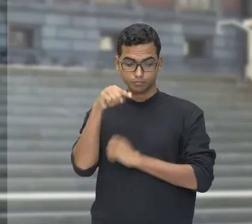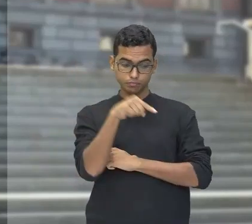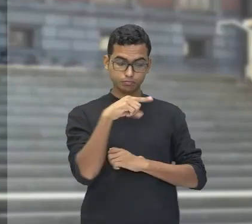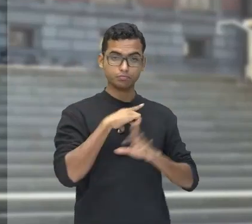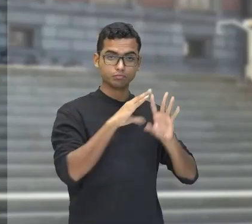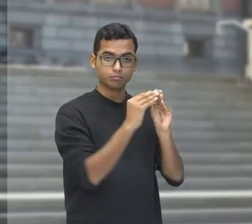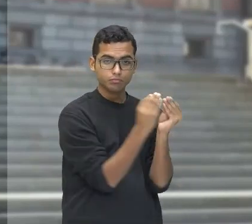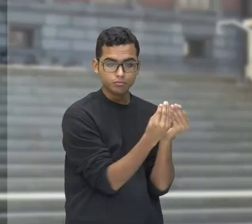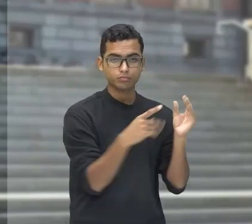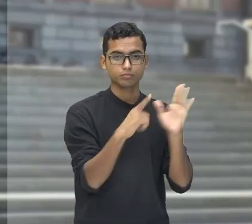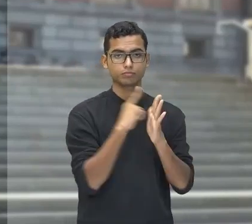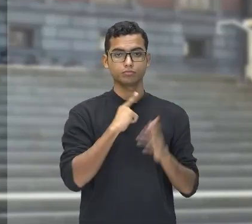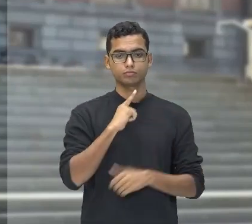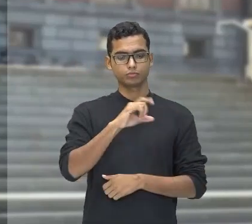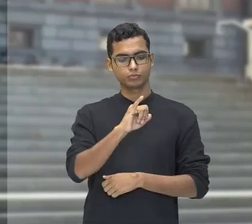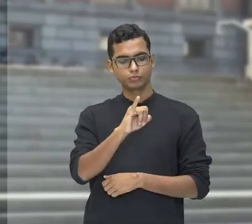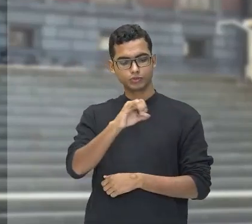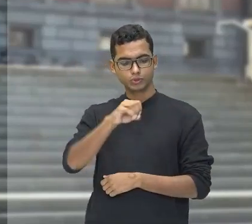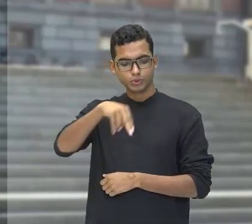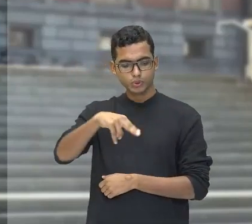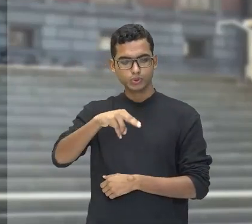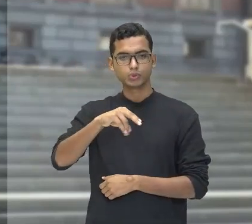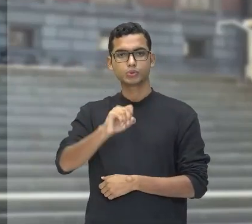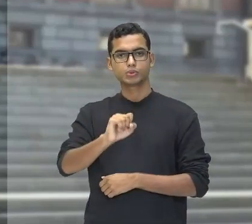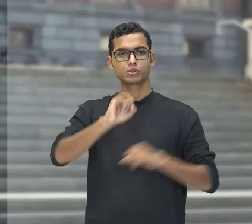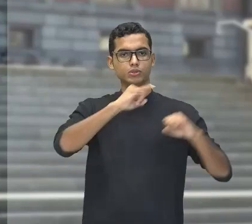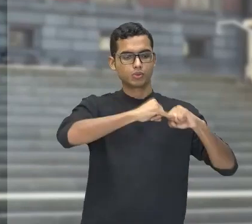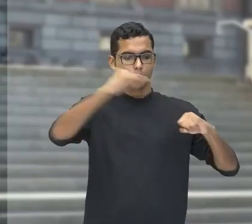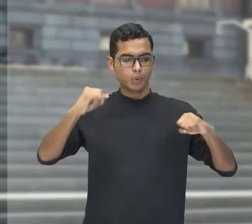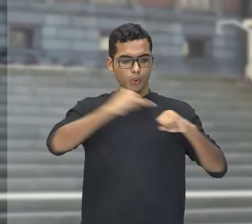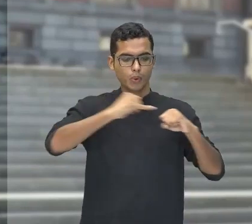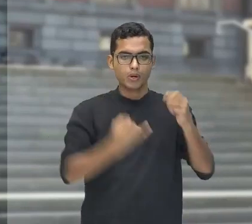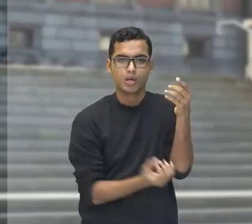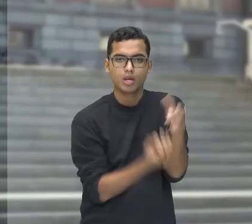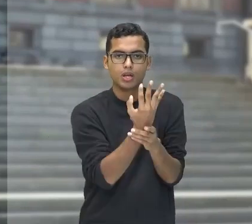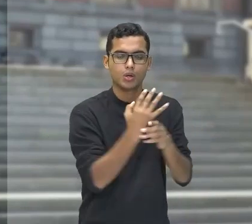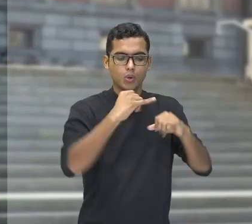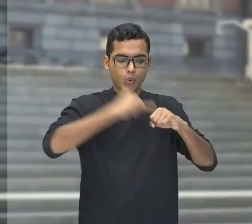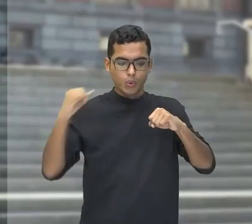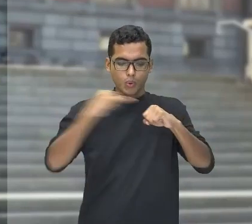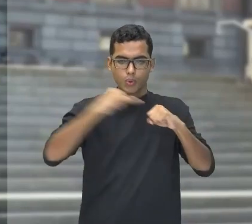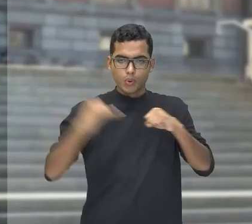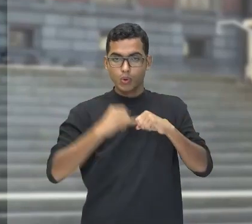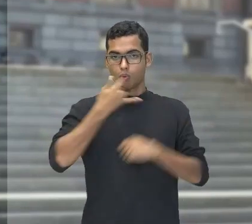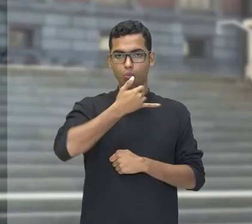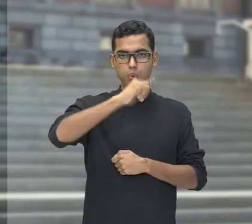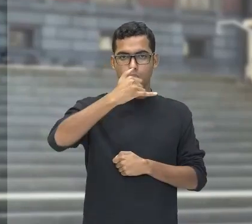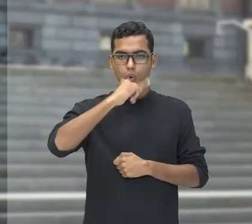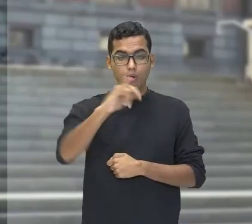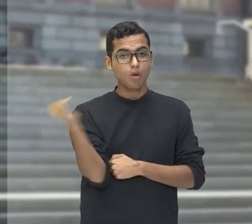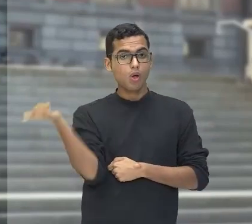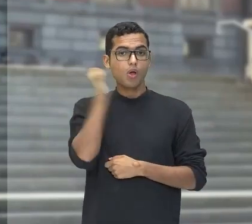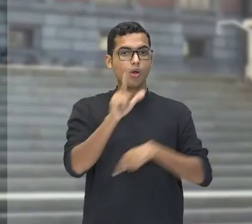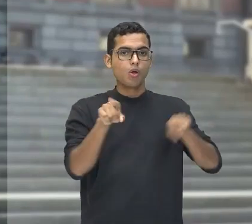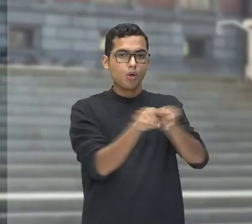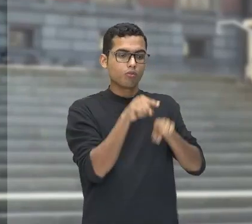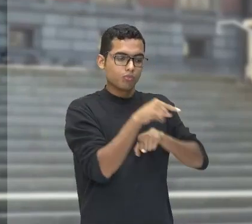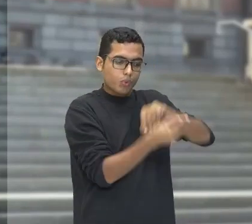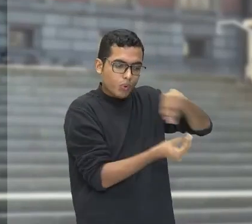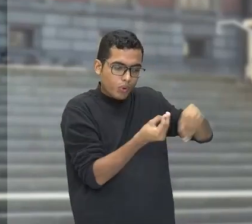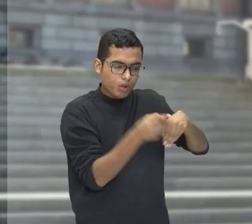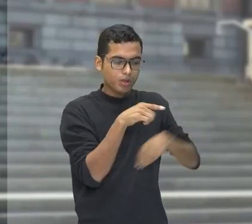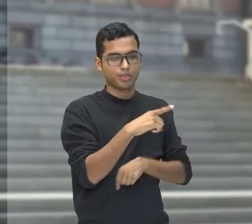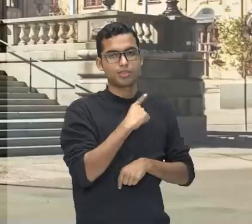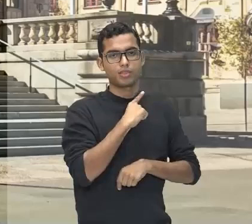iônico, ele gerou íons. E isso faz com que essa solução conduza a